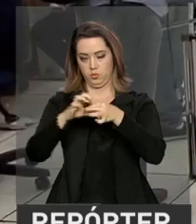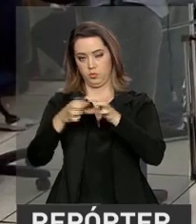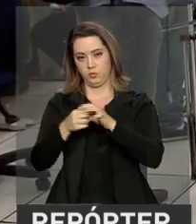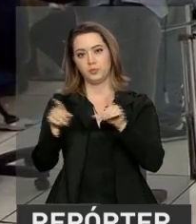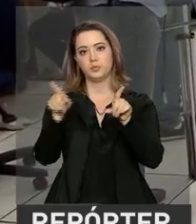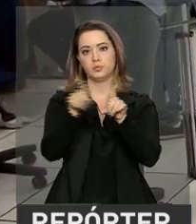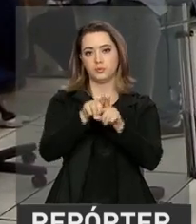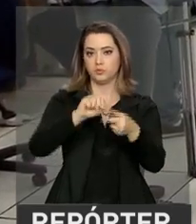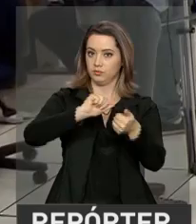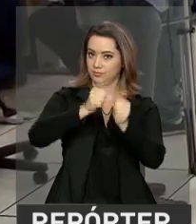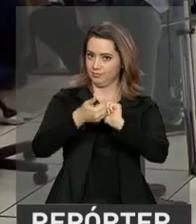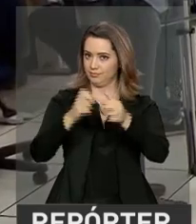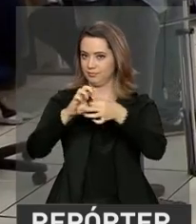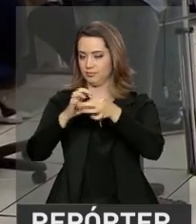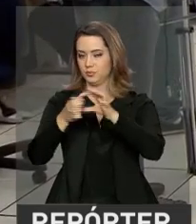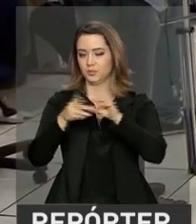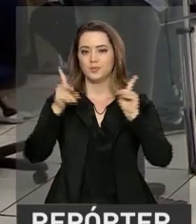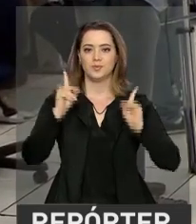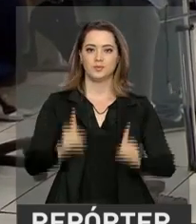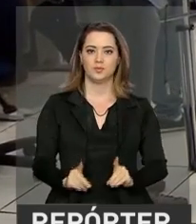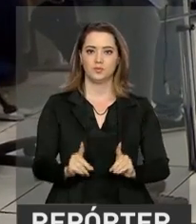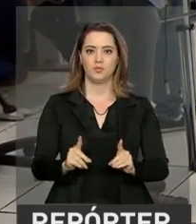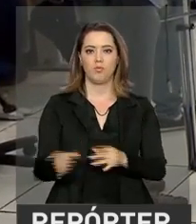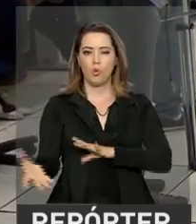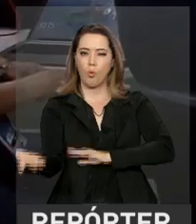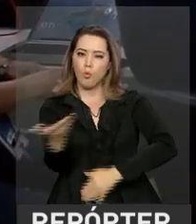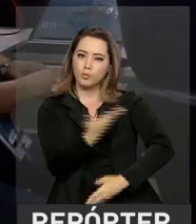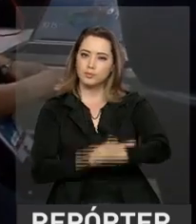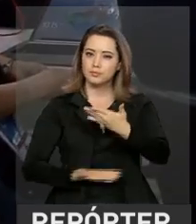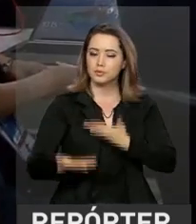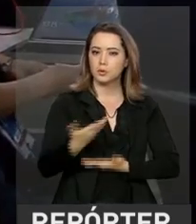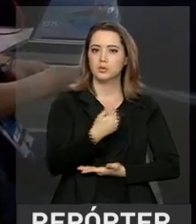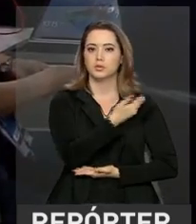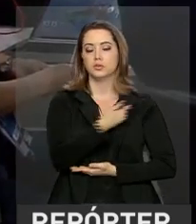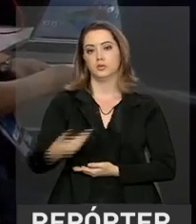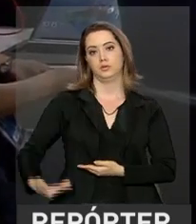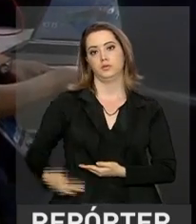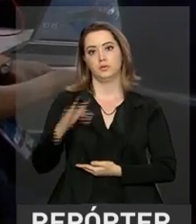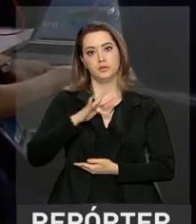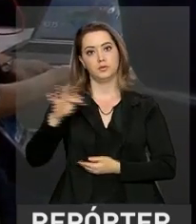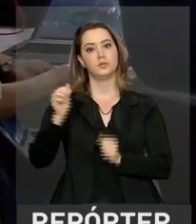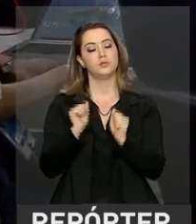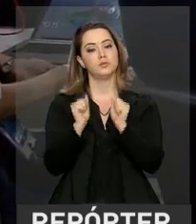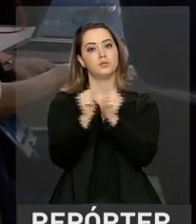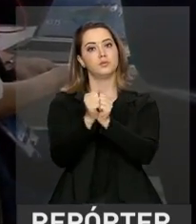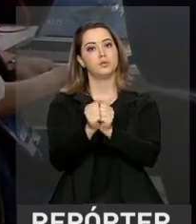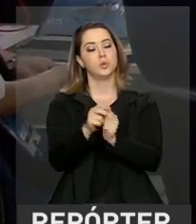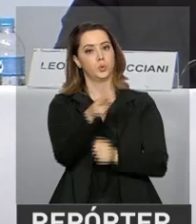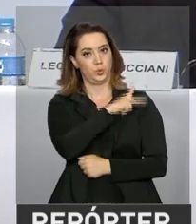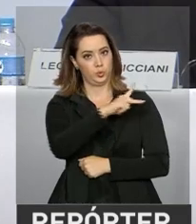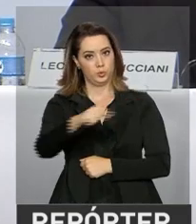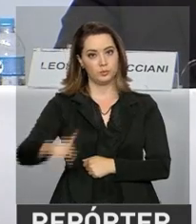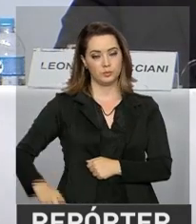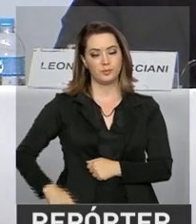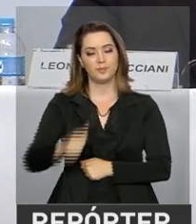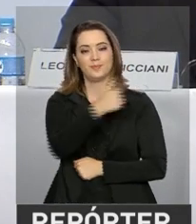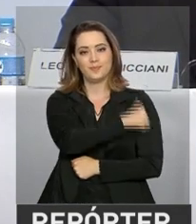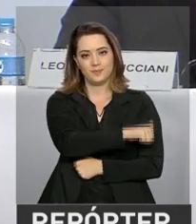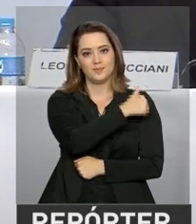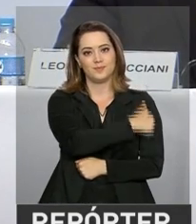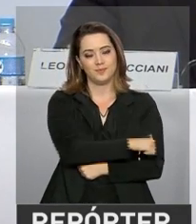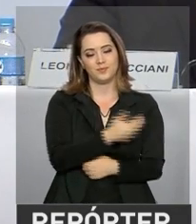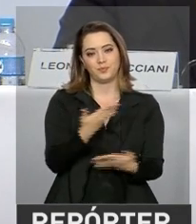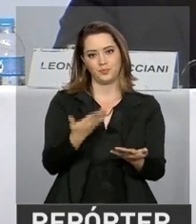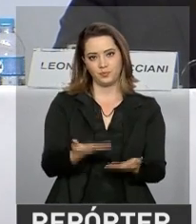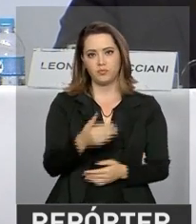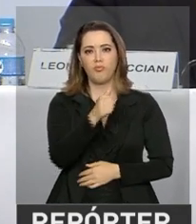2016. O espaço é resultado de uma parceria entre o governo federal e a Prefeitura do Rio de Janeiro. O ministro do